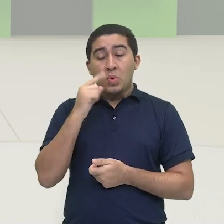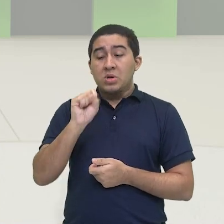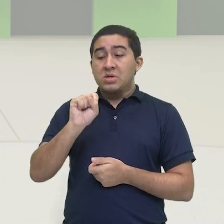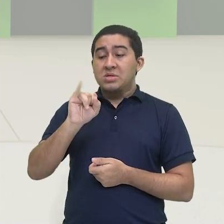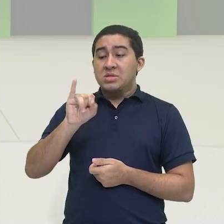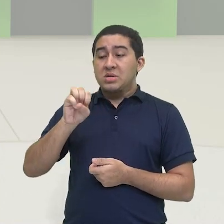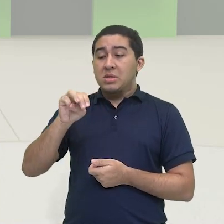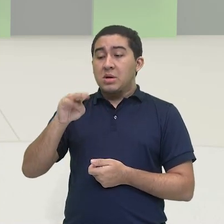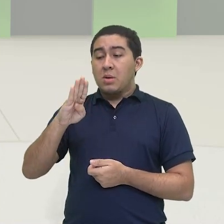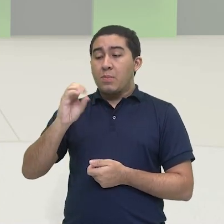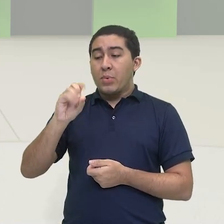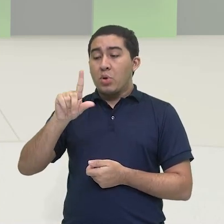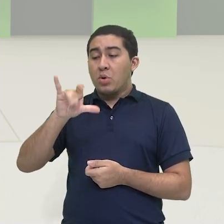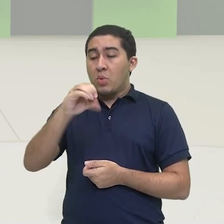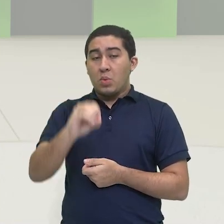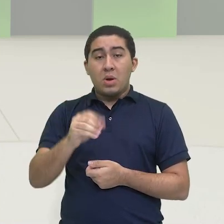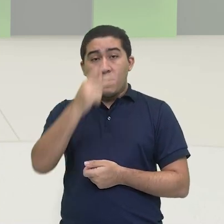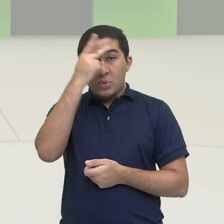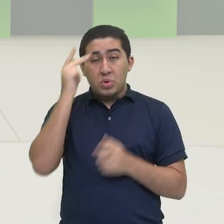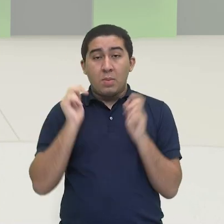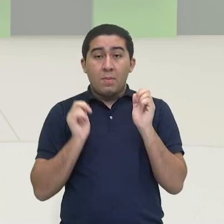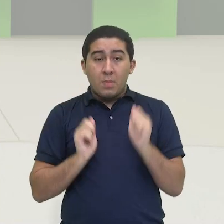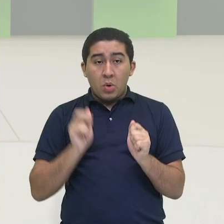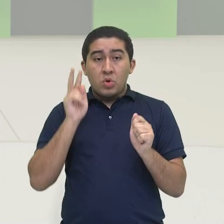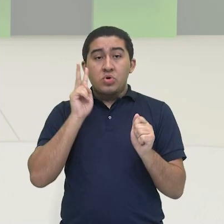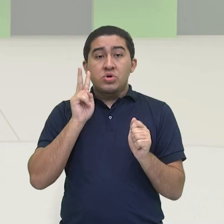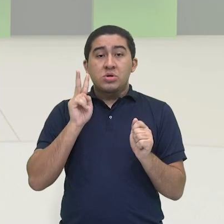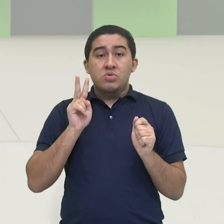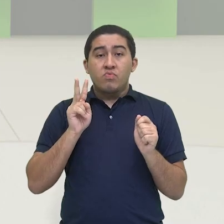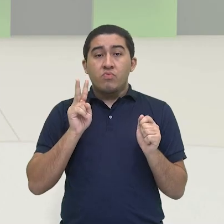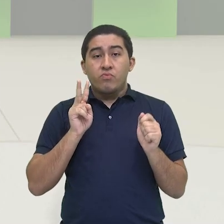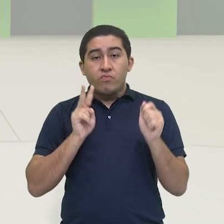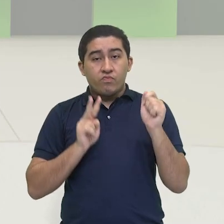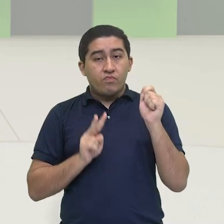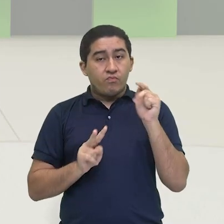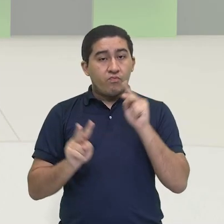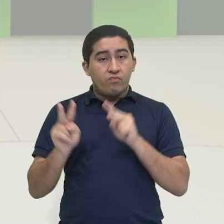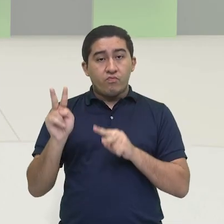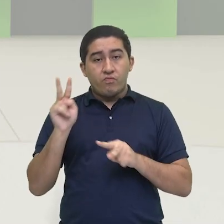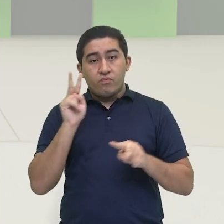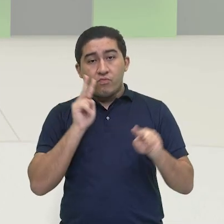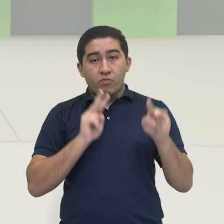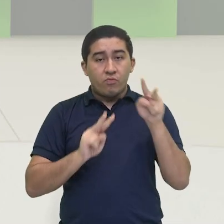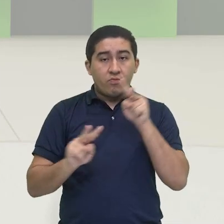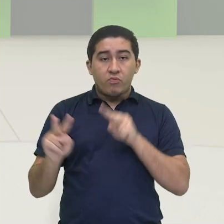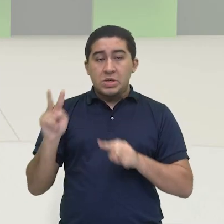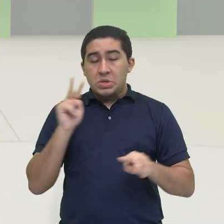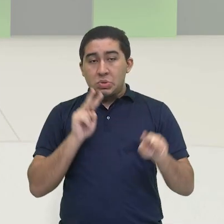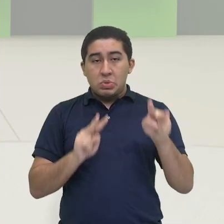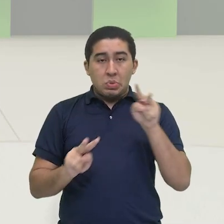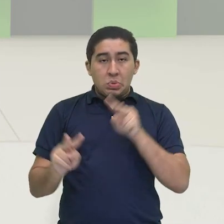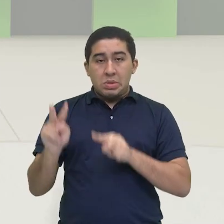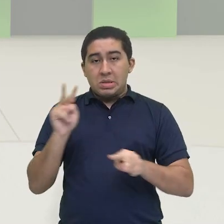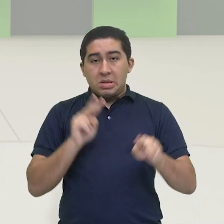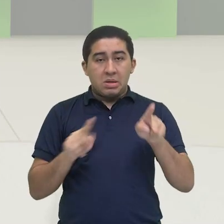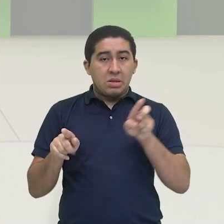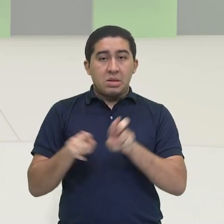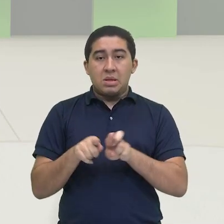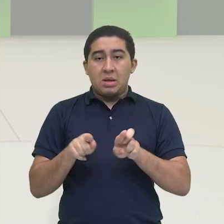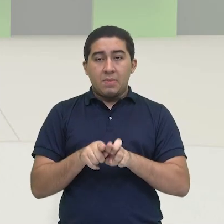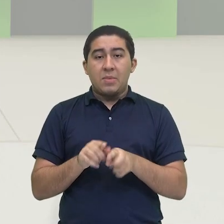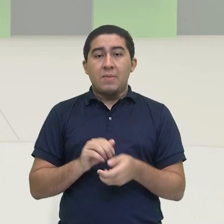eu consigo ver a olho nu, tá? Então, ele representa, gente, os